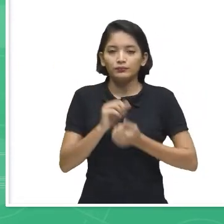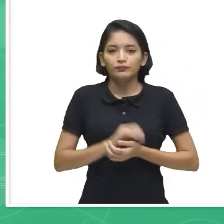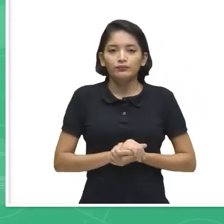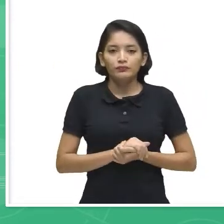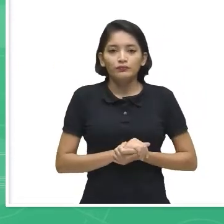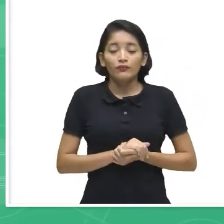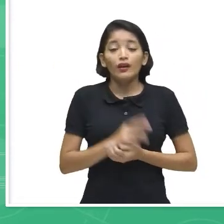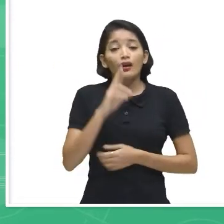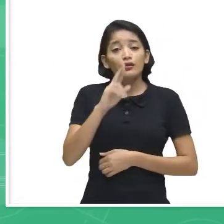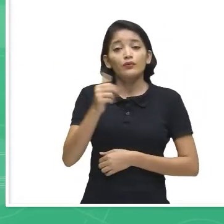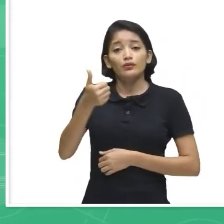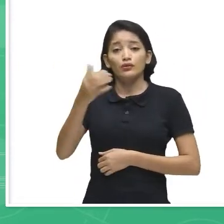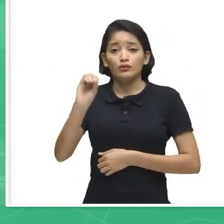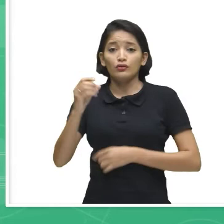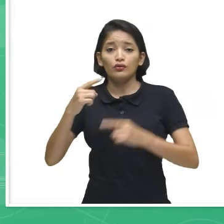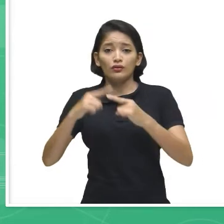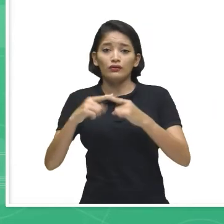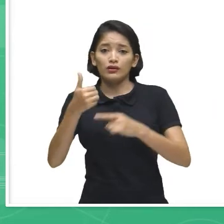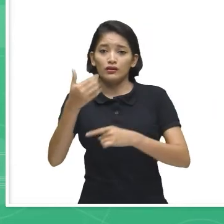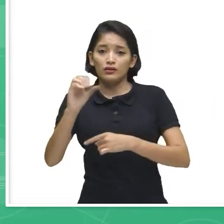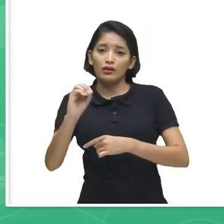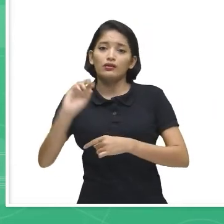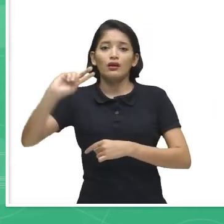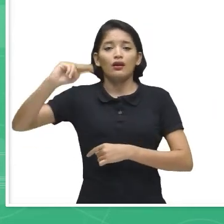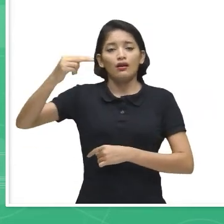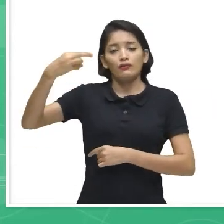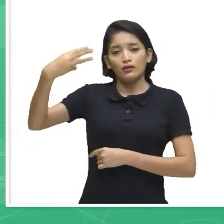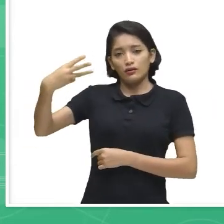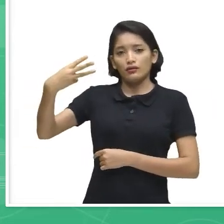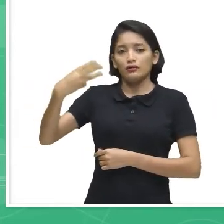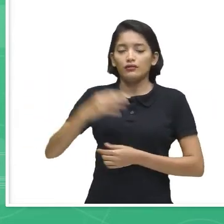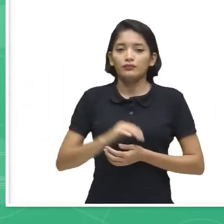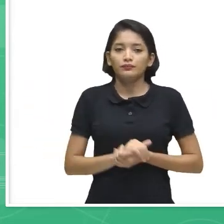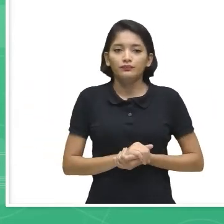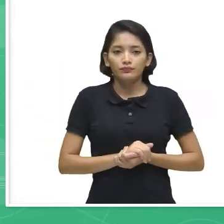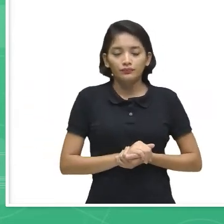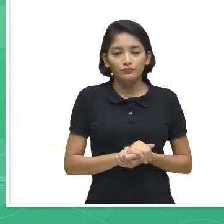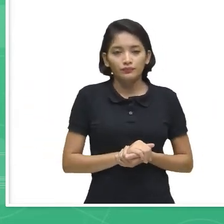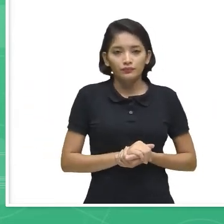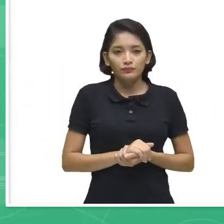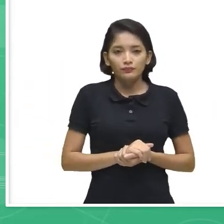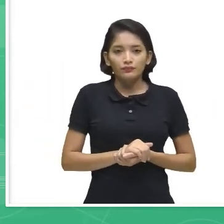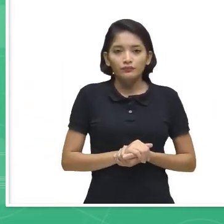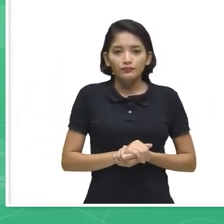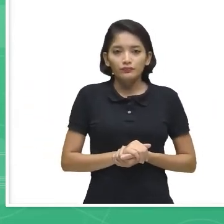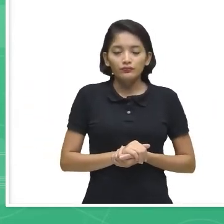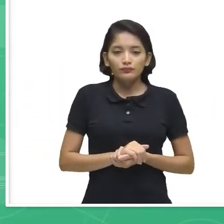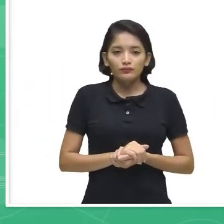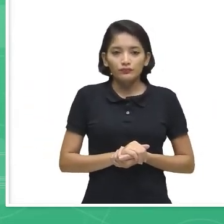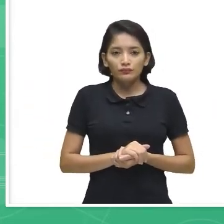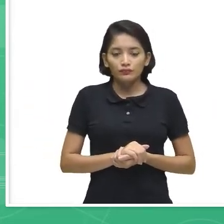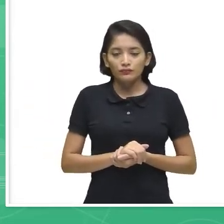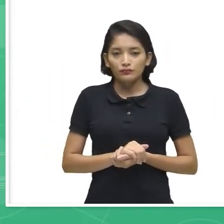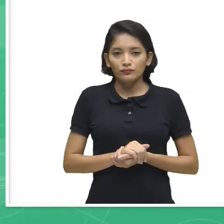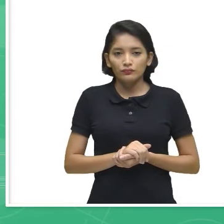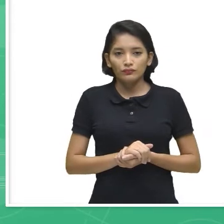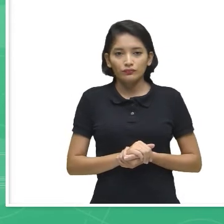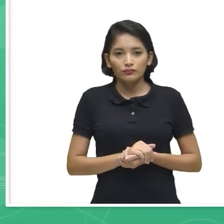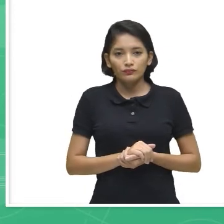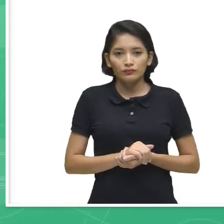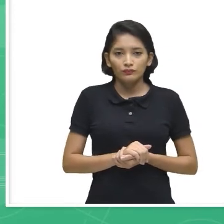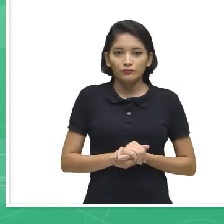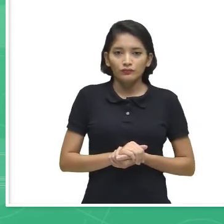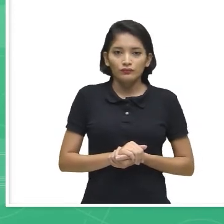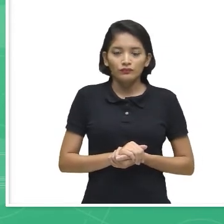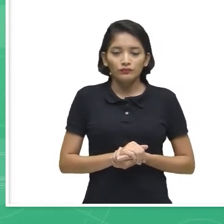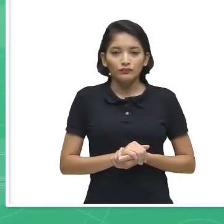vezes 10 elevado à terceira. Então, o potencial no ponto A, 45 vezes 10 à terceira, e o potencial no ponto B, 18